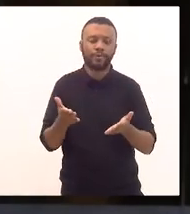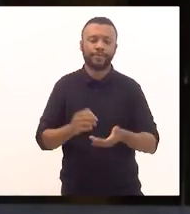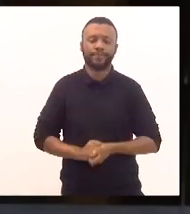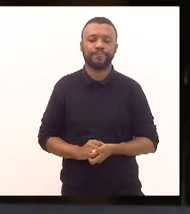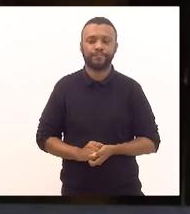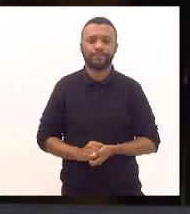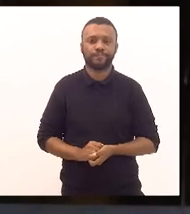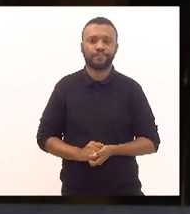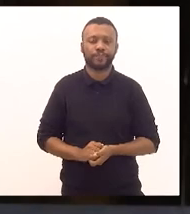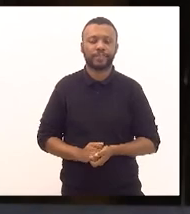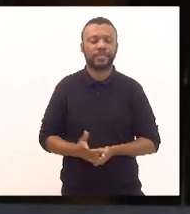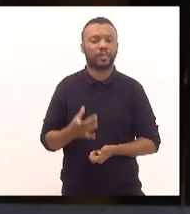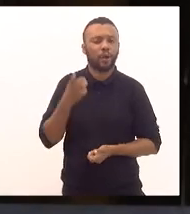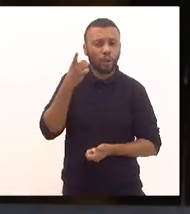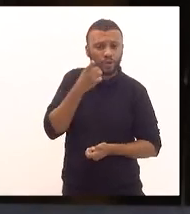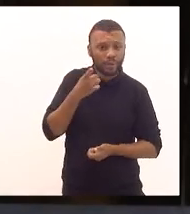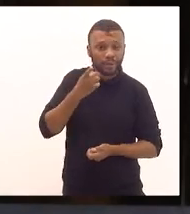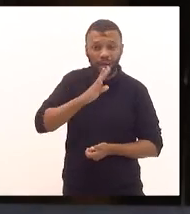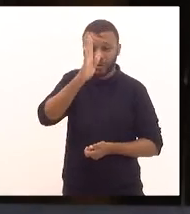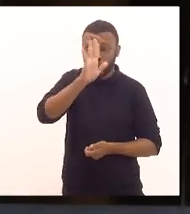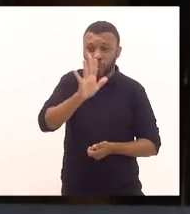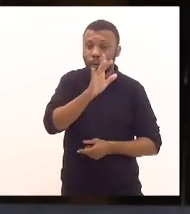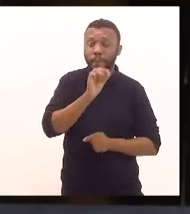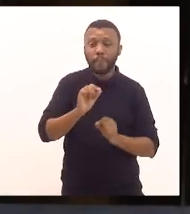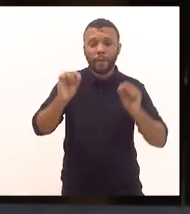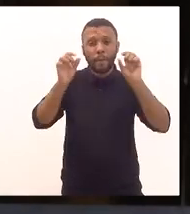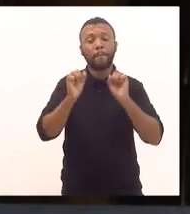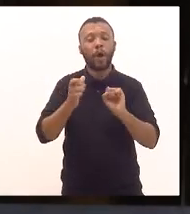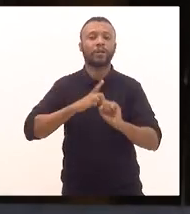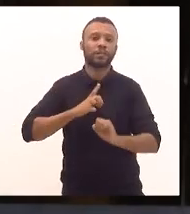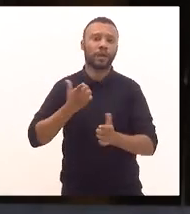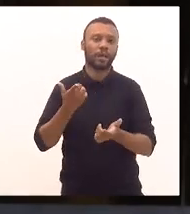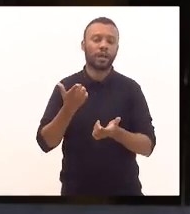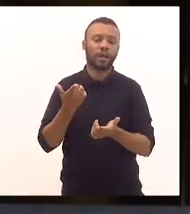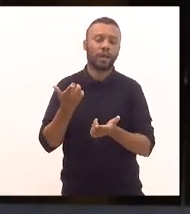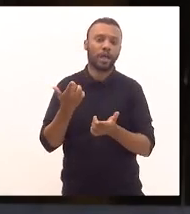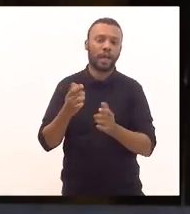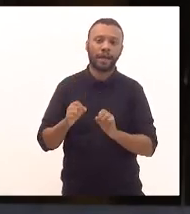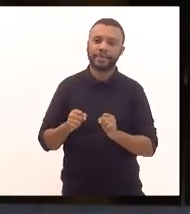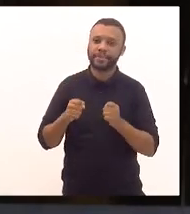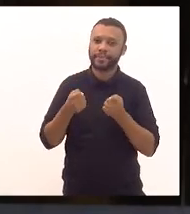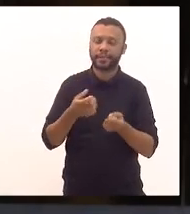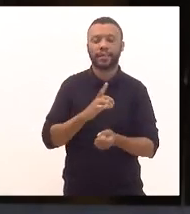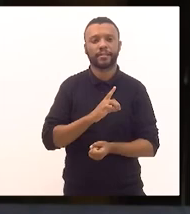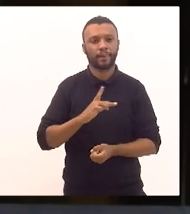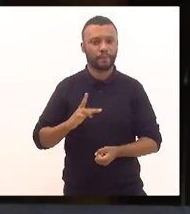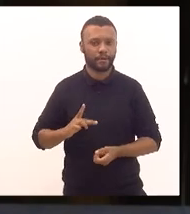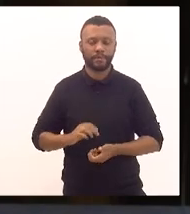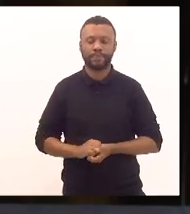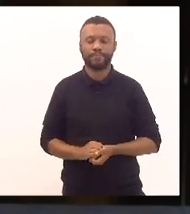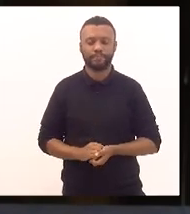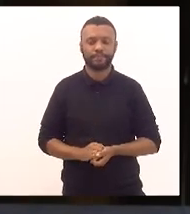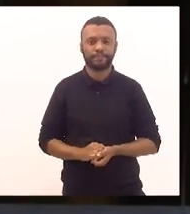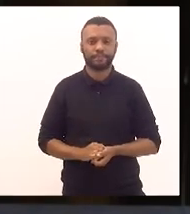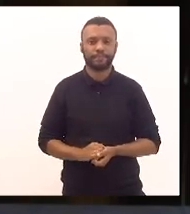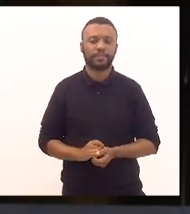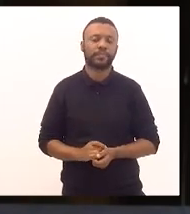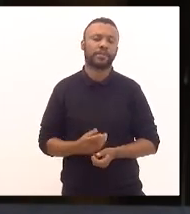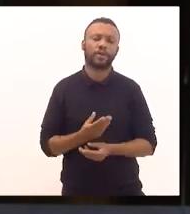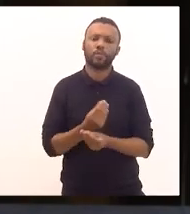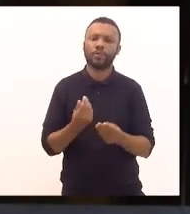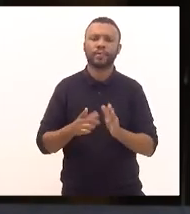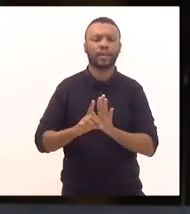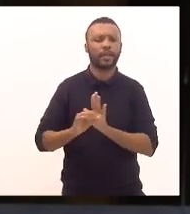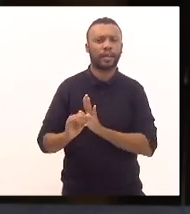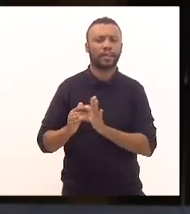O parlamento brasileiro pode pode dar aos as defensorias e tantas